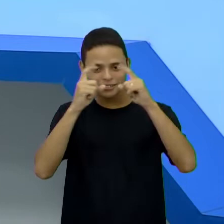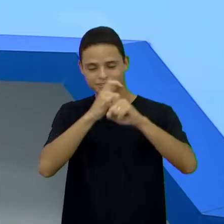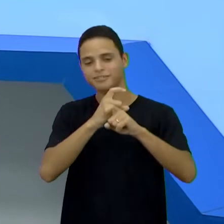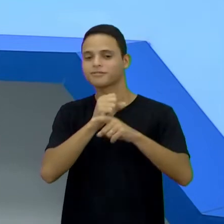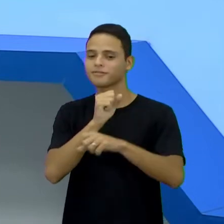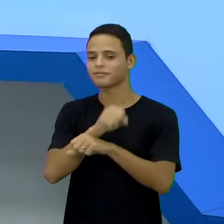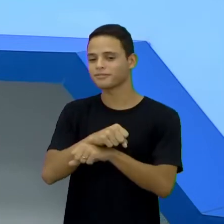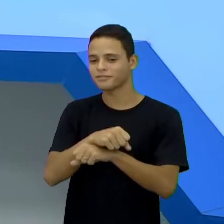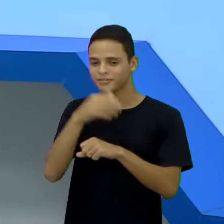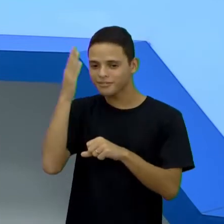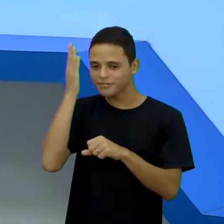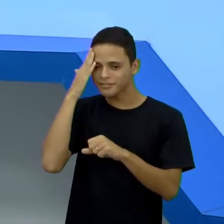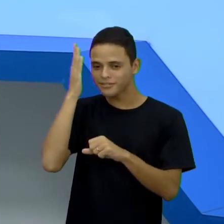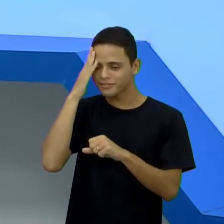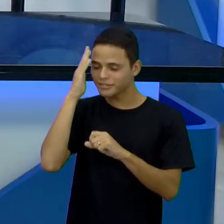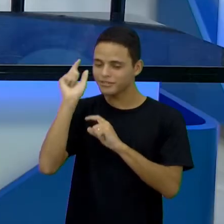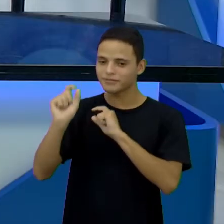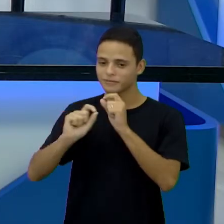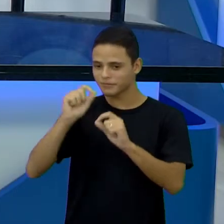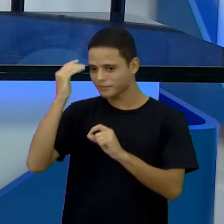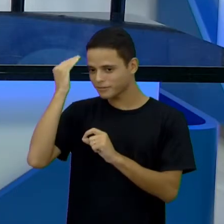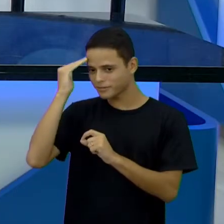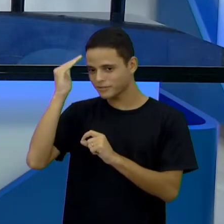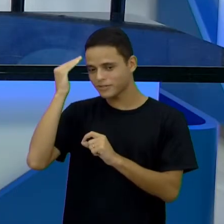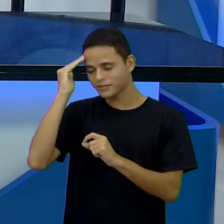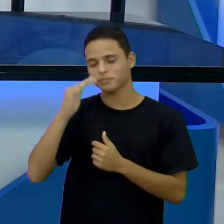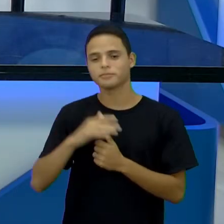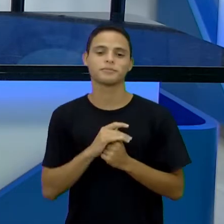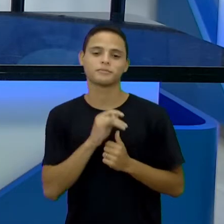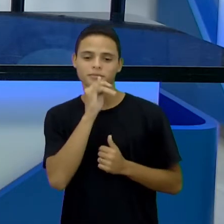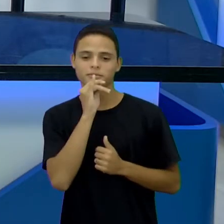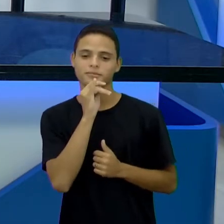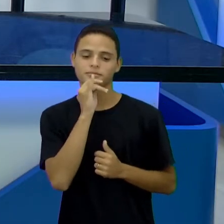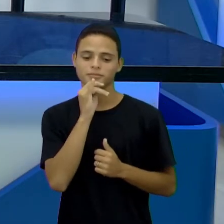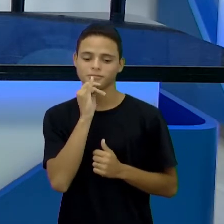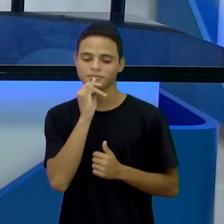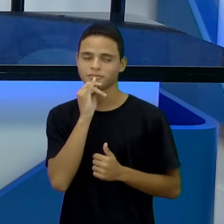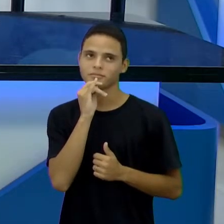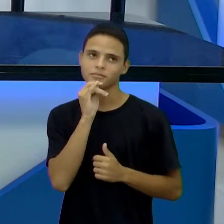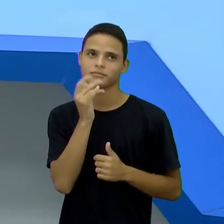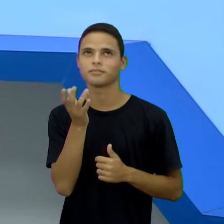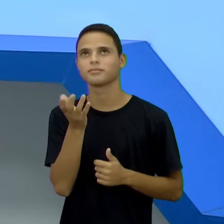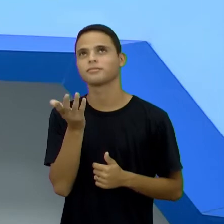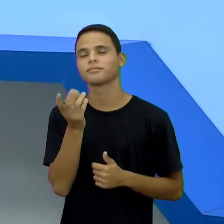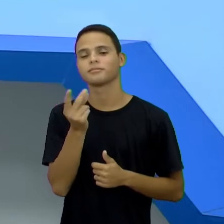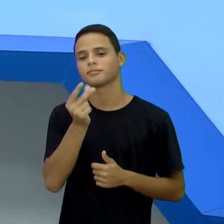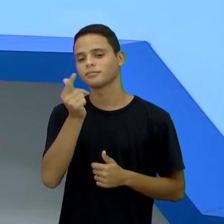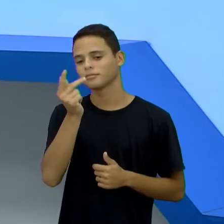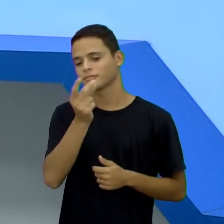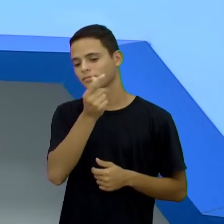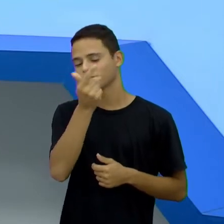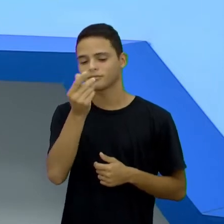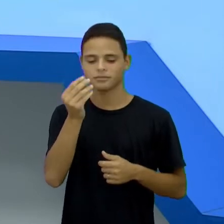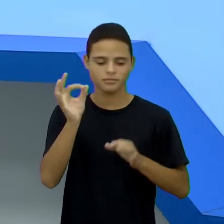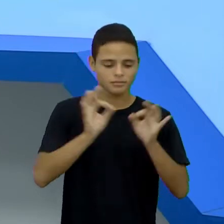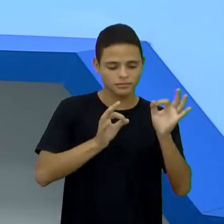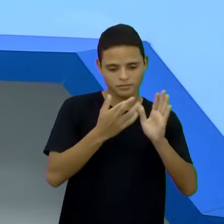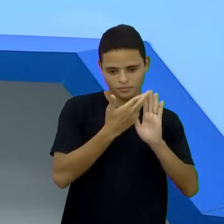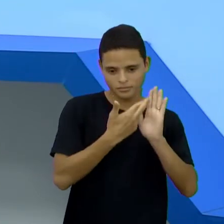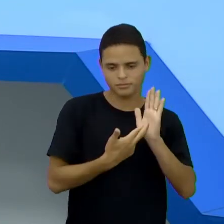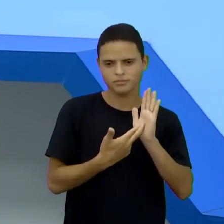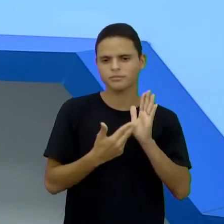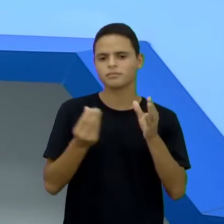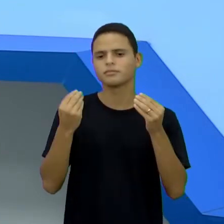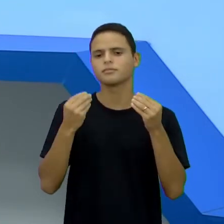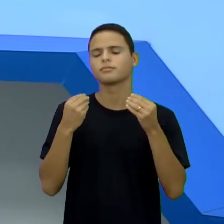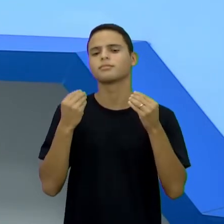algo que eu não entendo. Então, por exemplo, sei lá, faz esse relatório. Tá, mas por que eu